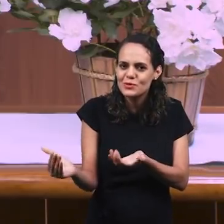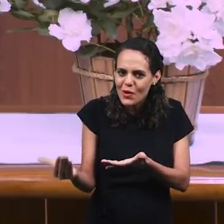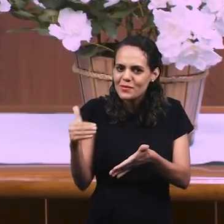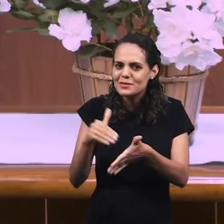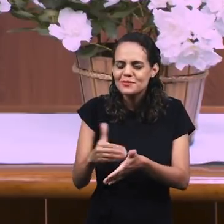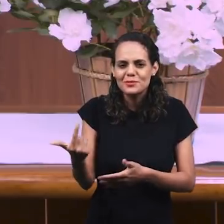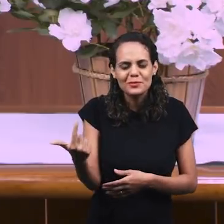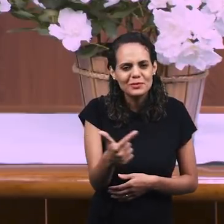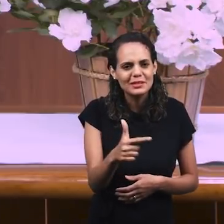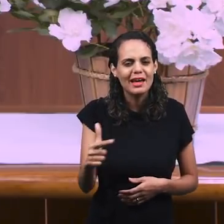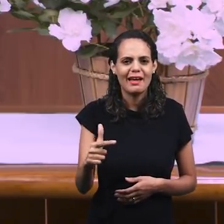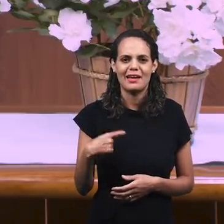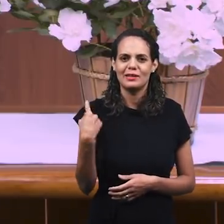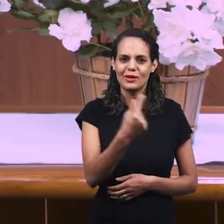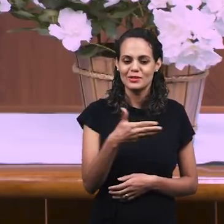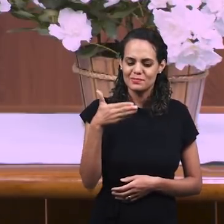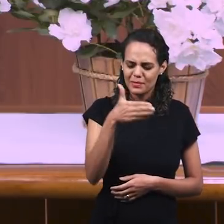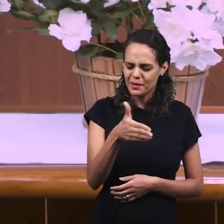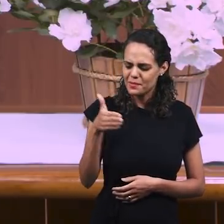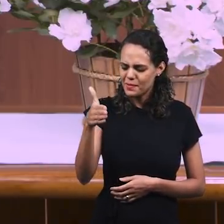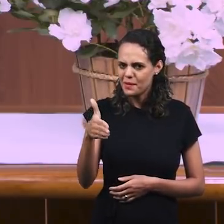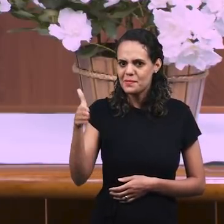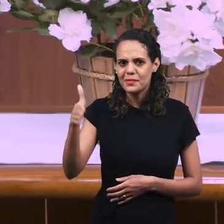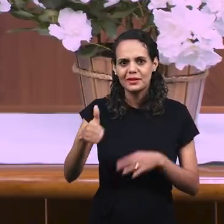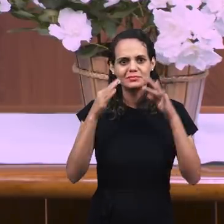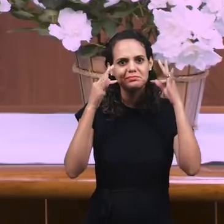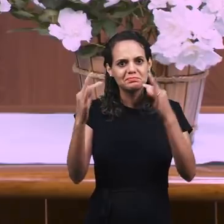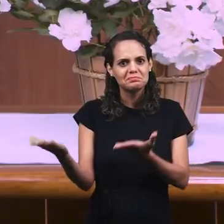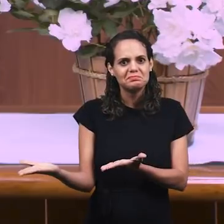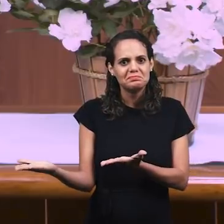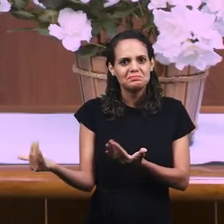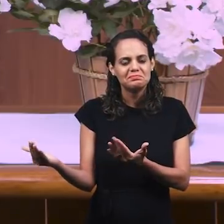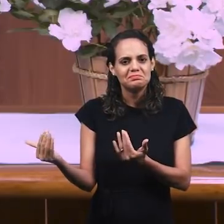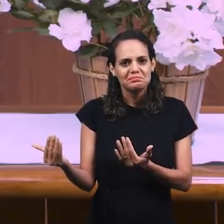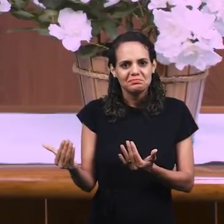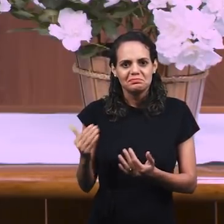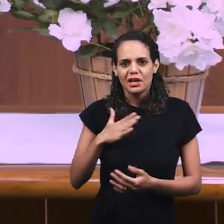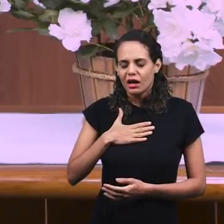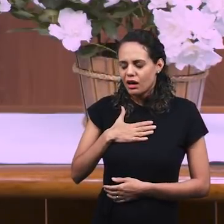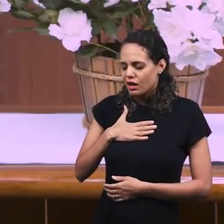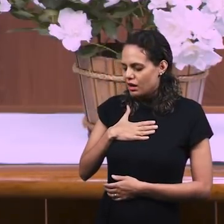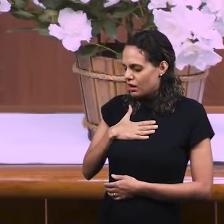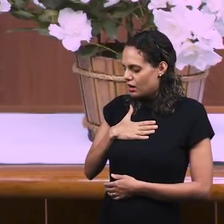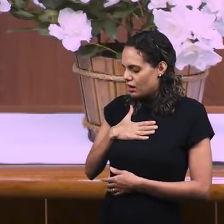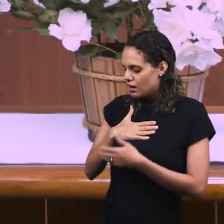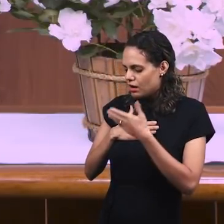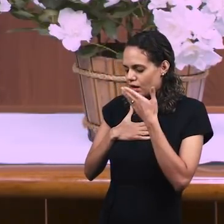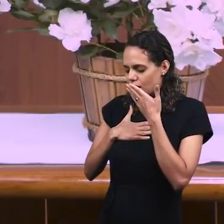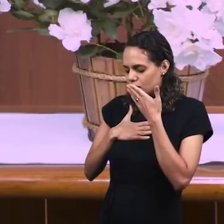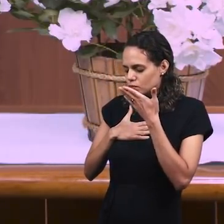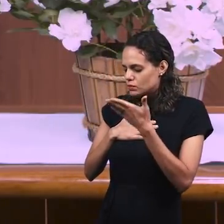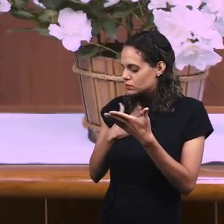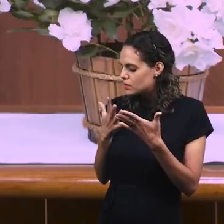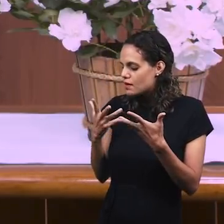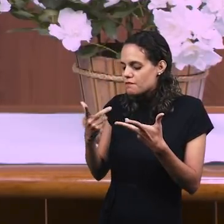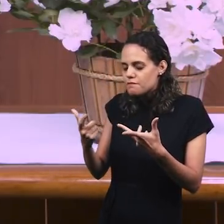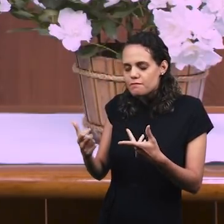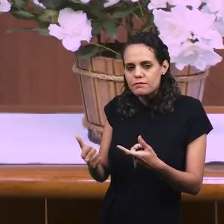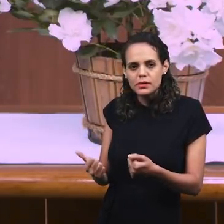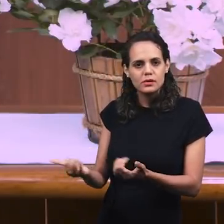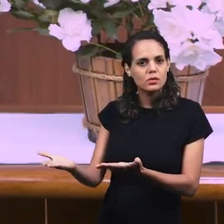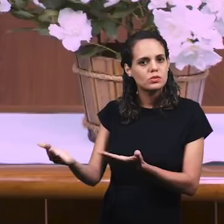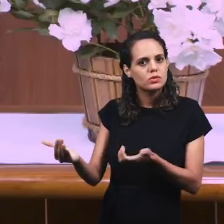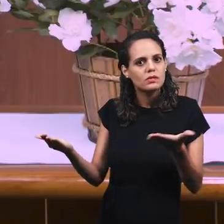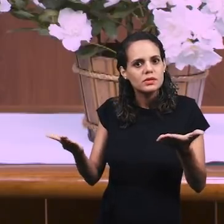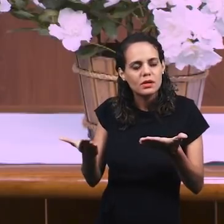Fronteiras nas igrejas, nas regiões, que a gente ouve, quando os jovens dão testemunhos, muitos estão ficando suspensos, porque nós estamos